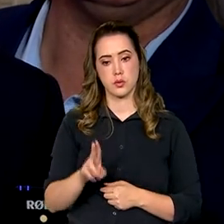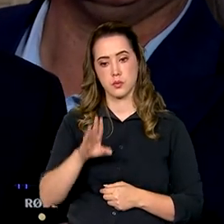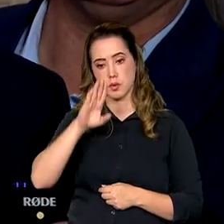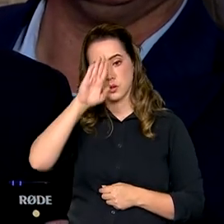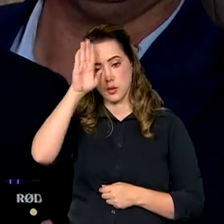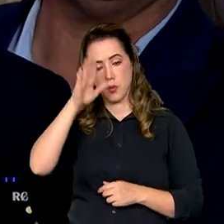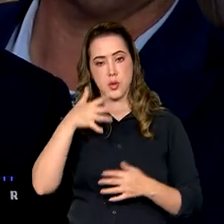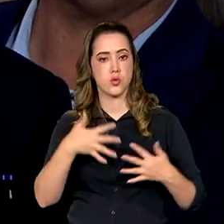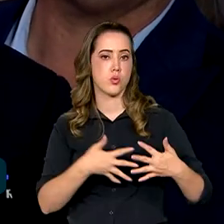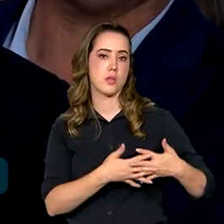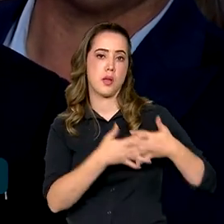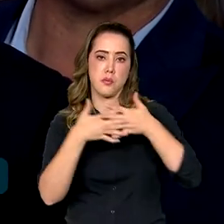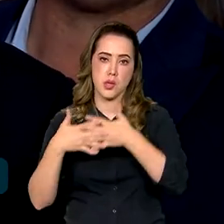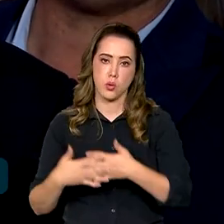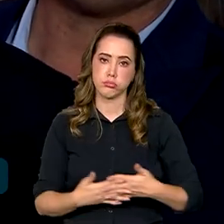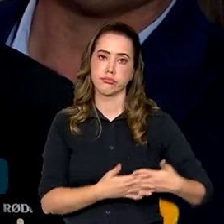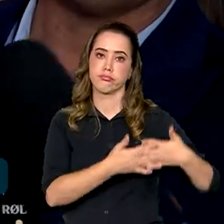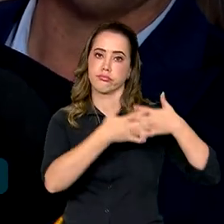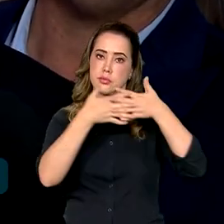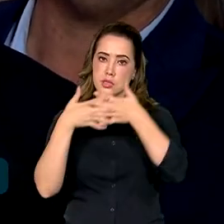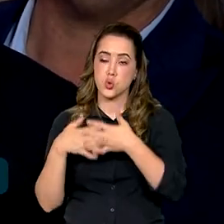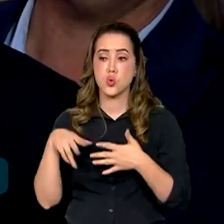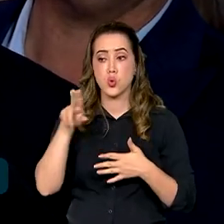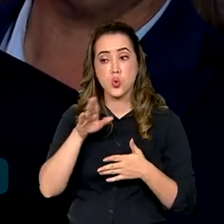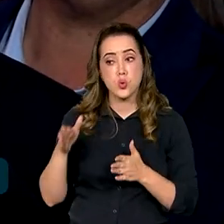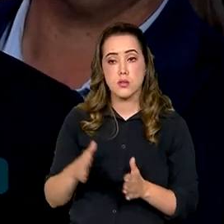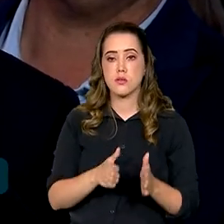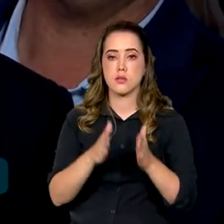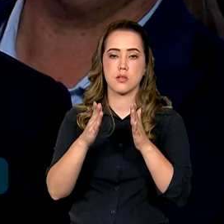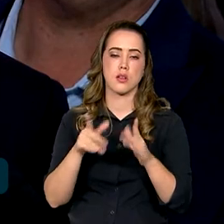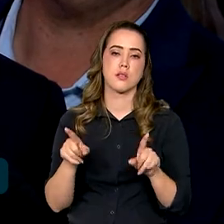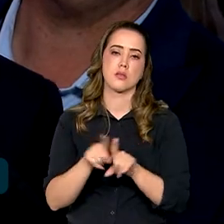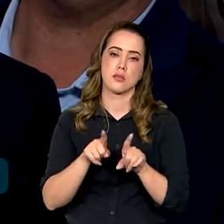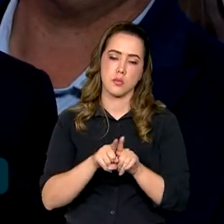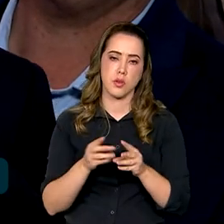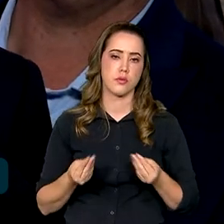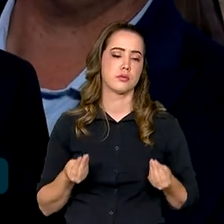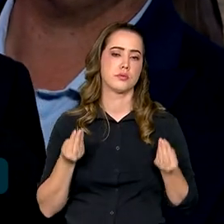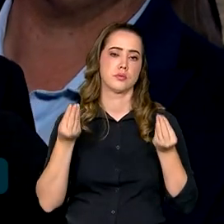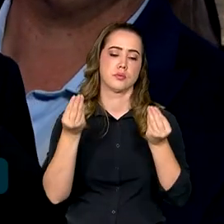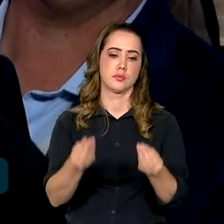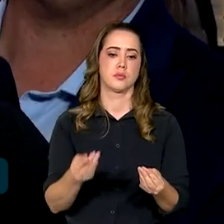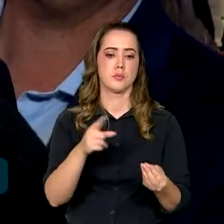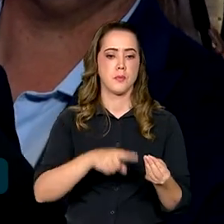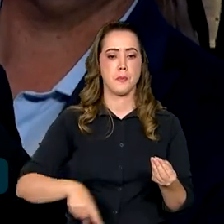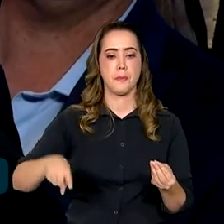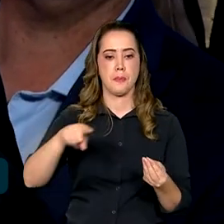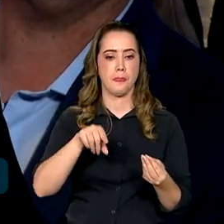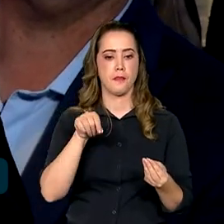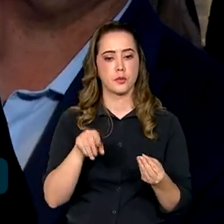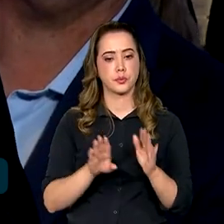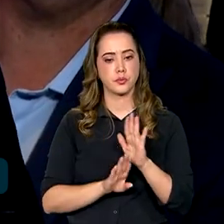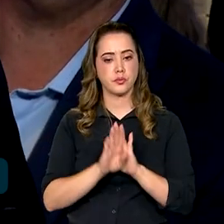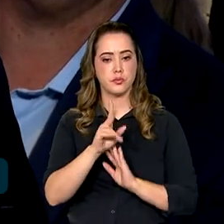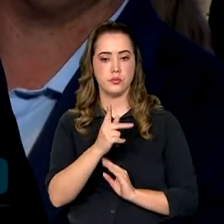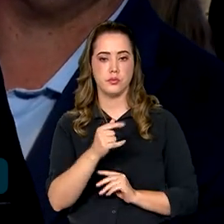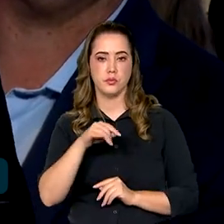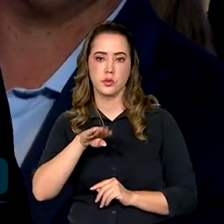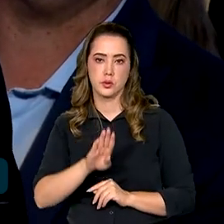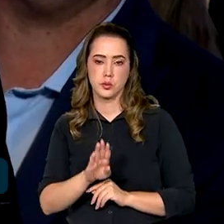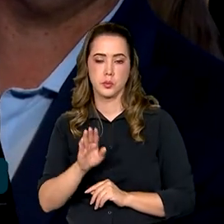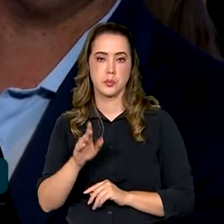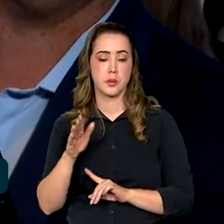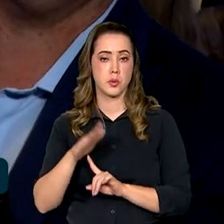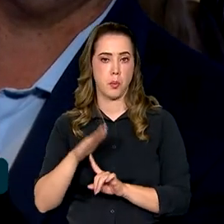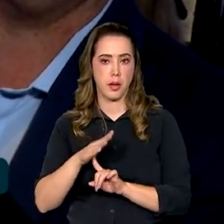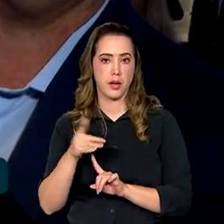caminhões que utilizam todos os dias essas rodovias e, acima de tudo, garantir que todo o crescimento do PIB do Paraná e das